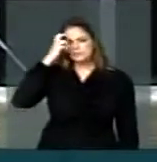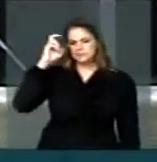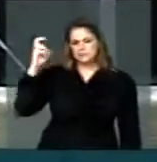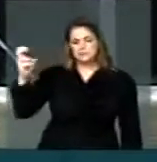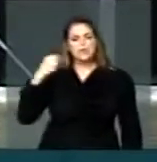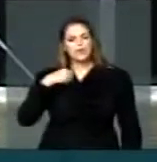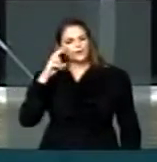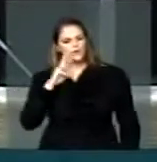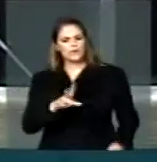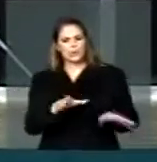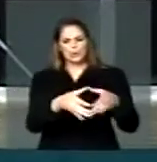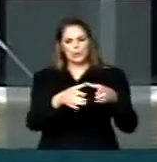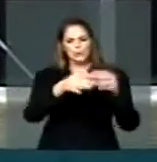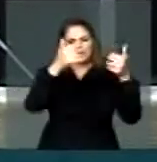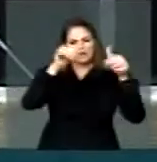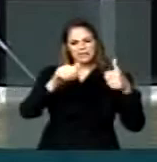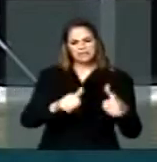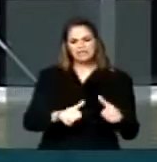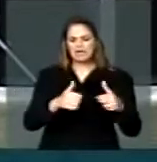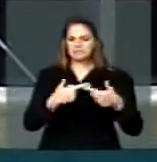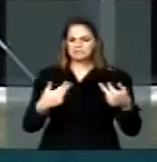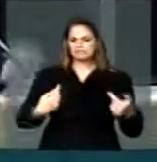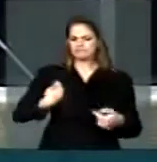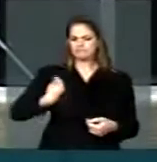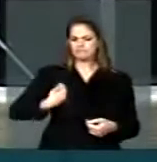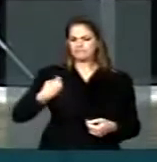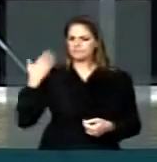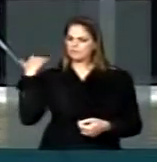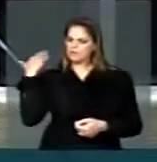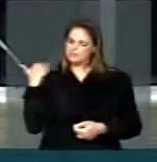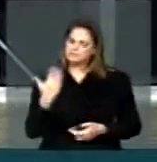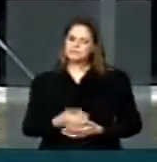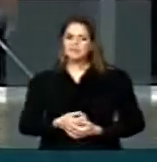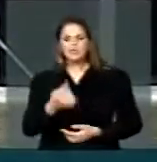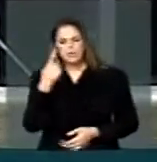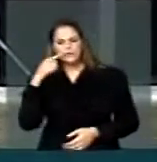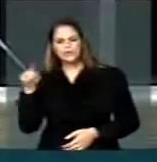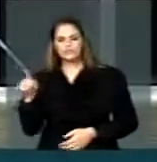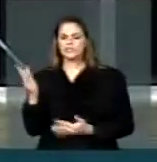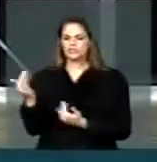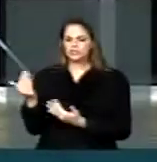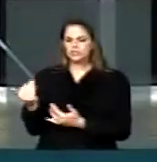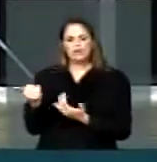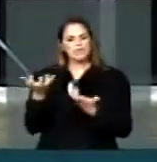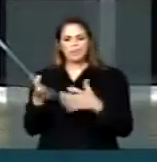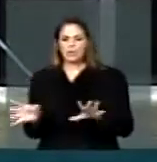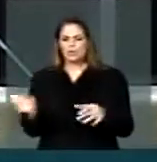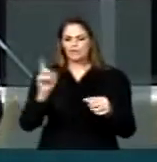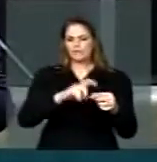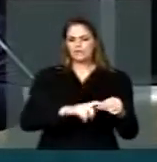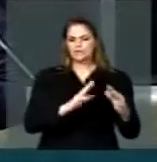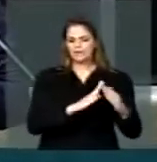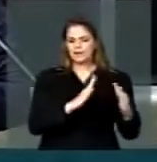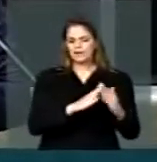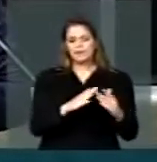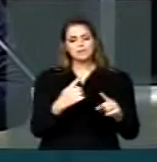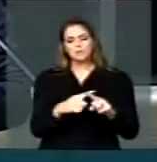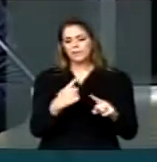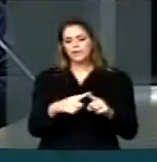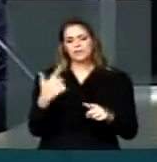de grupos acerca do que se passou em sua vida. Eu vi jovens temendo voltar para casa ou para a falta de